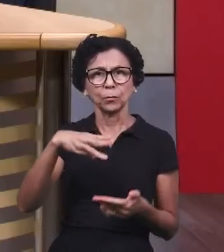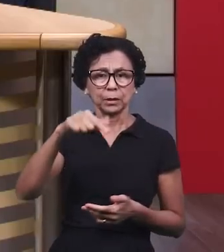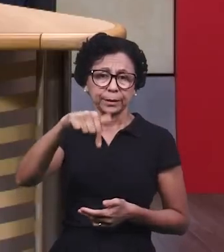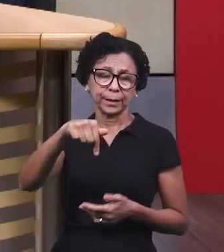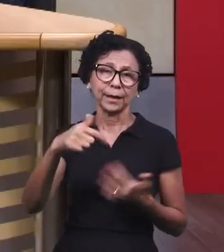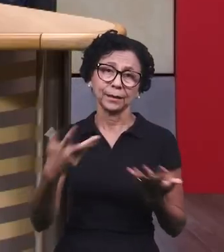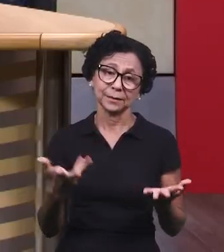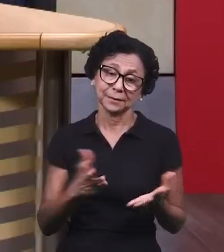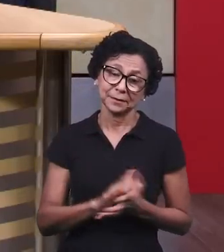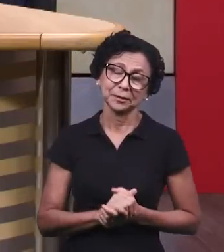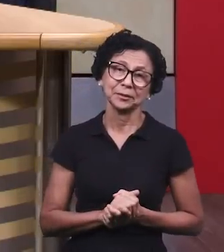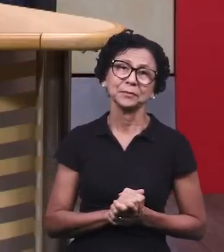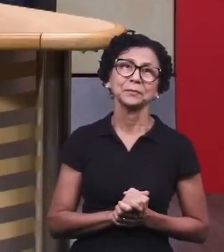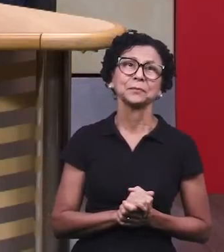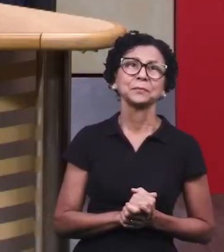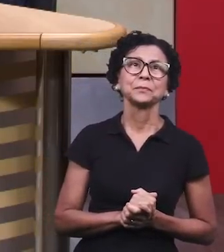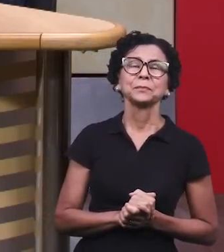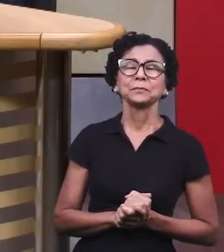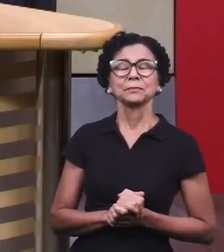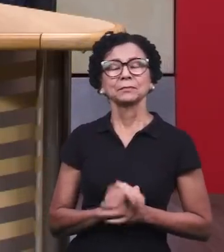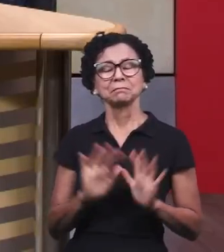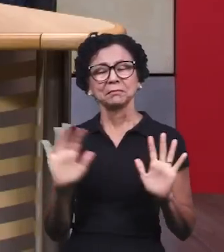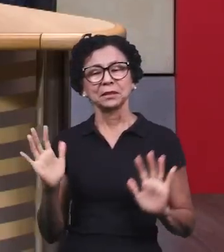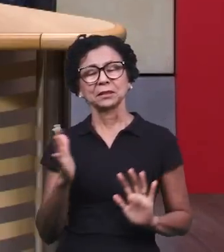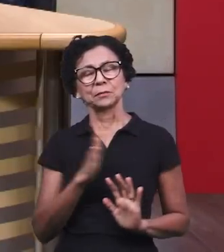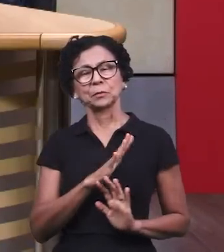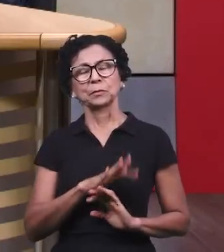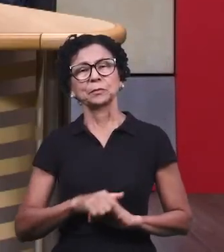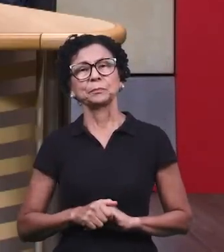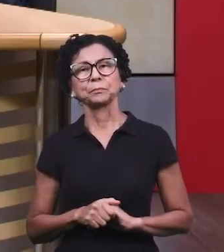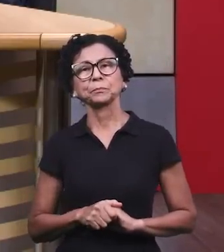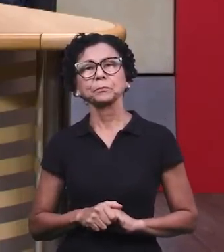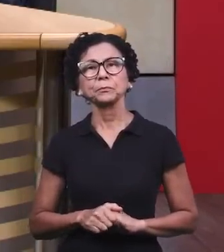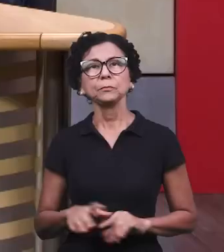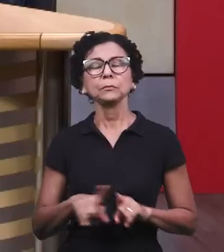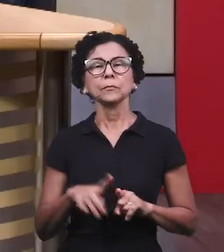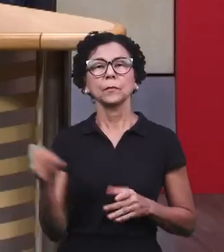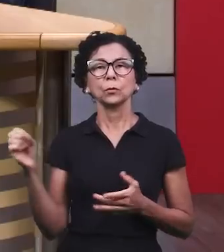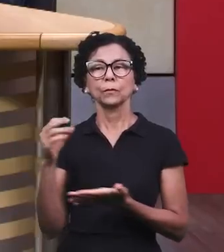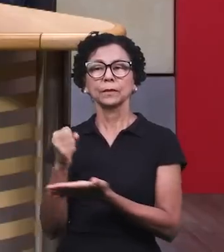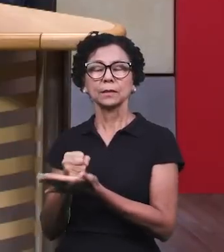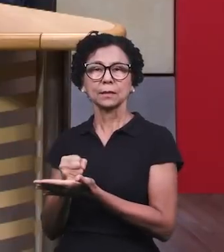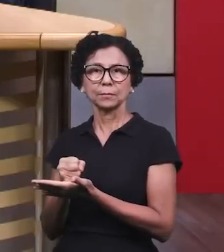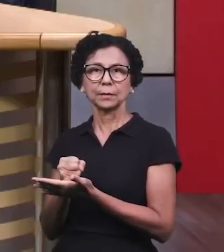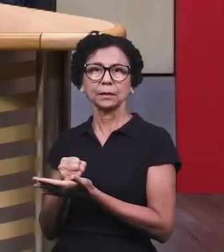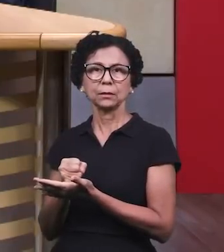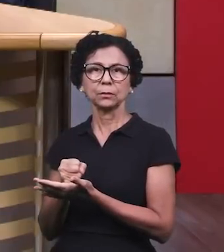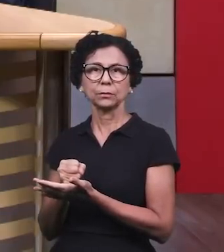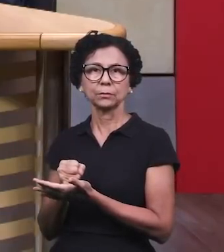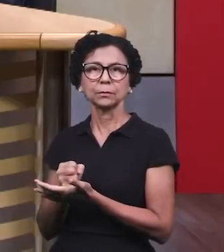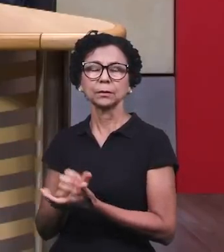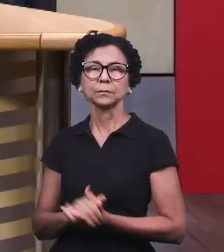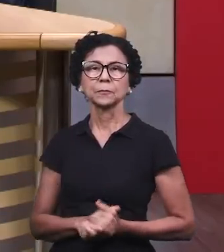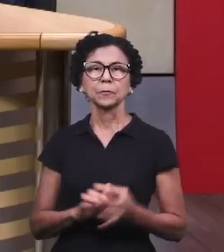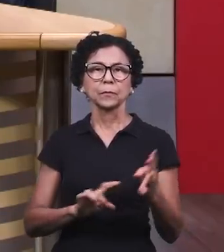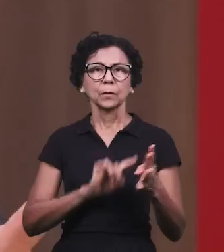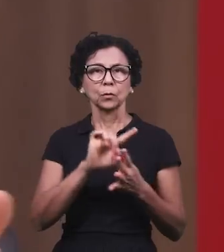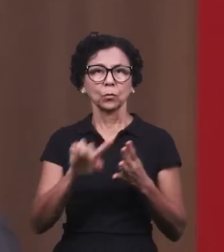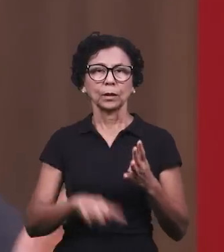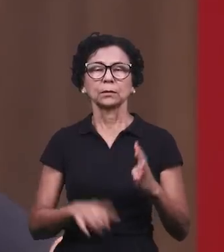prestígio de Daniel ter colocado ele entre os profetas maiores, mas não tem. Aí depois você entra no Novo Testamento, são